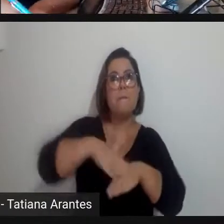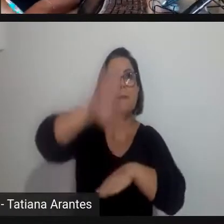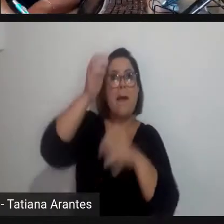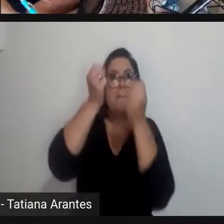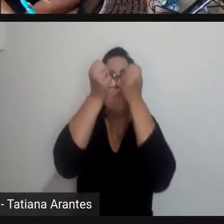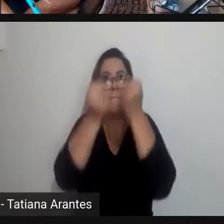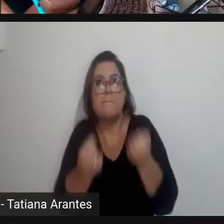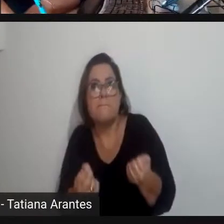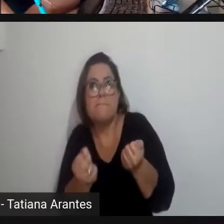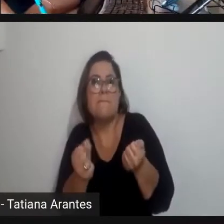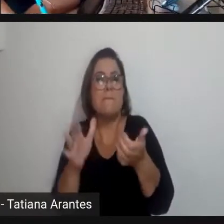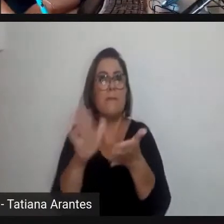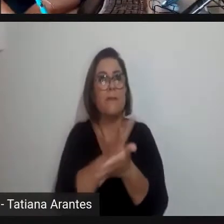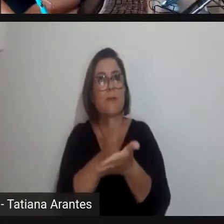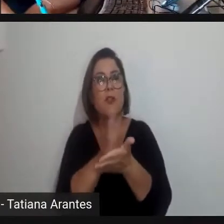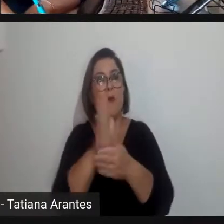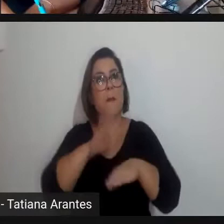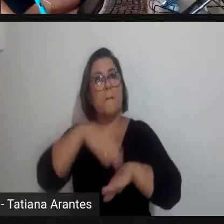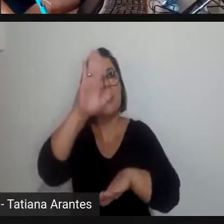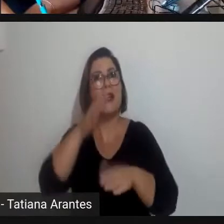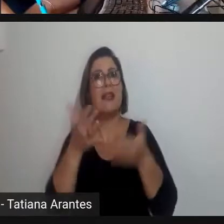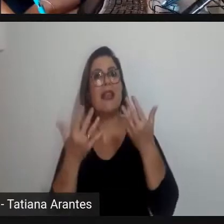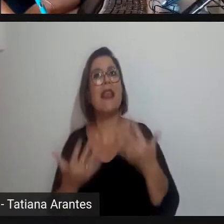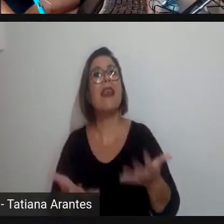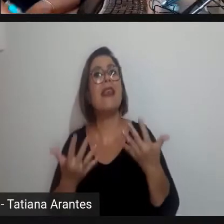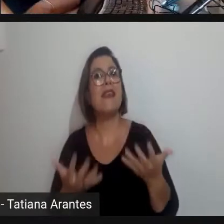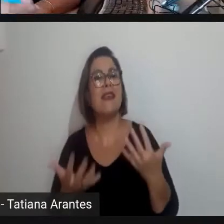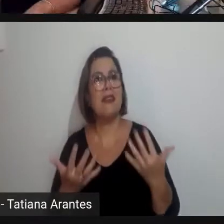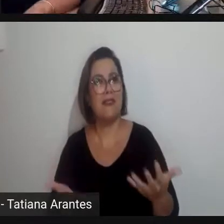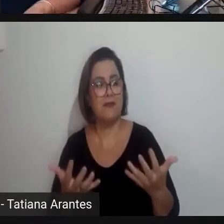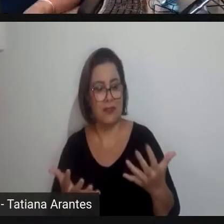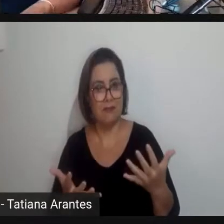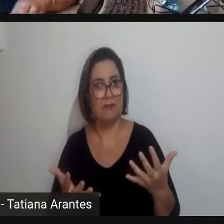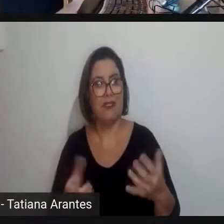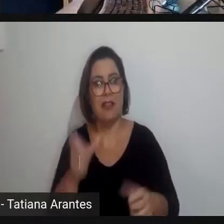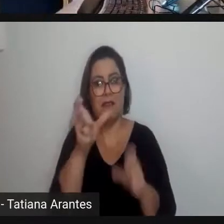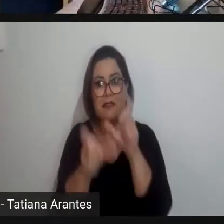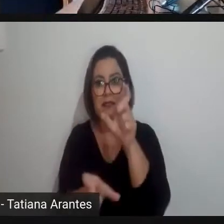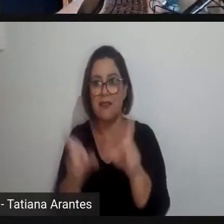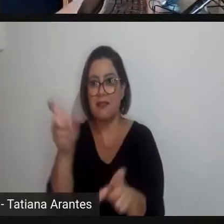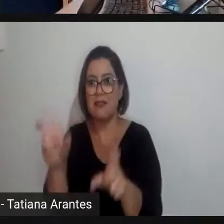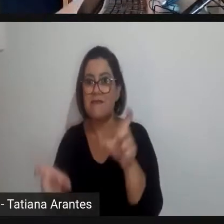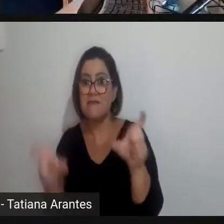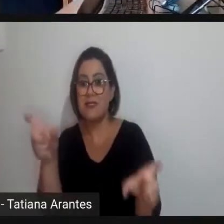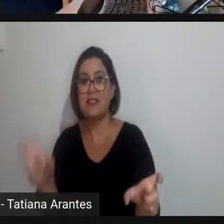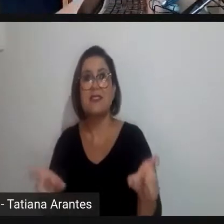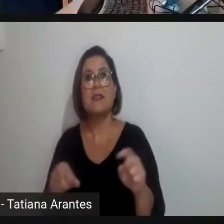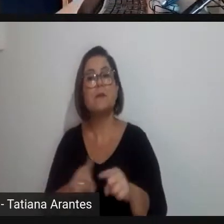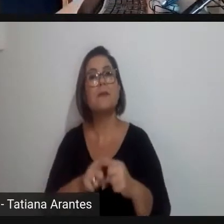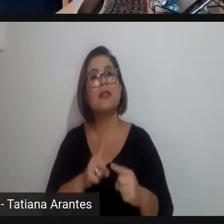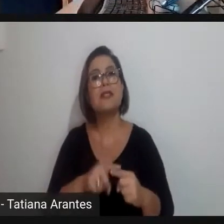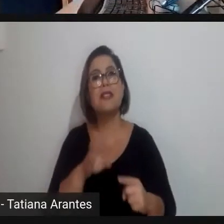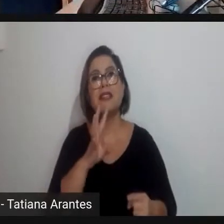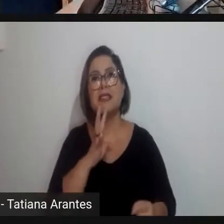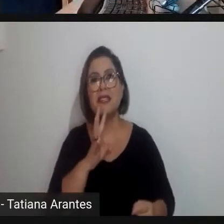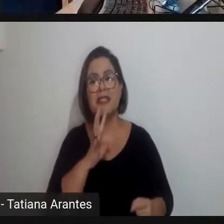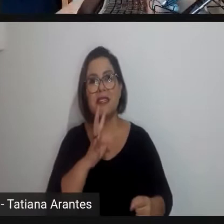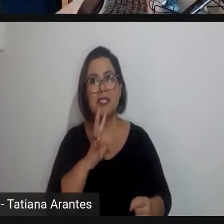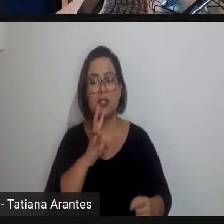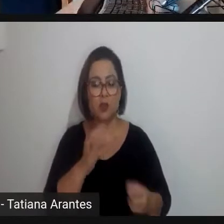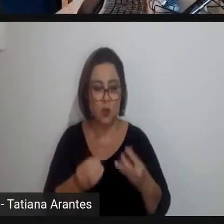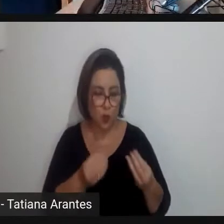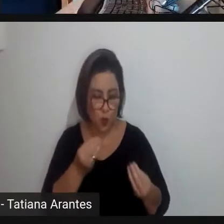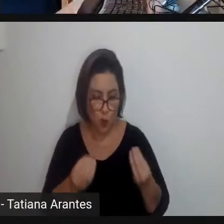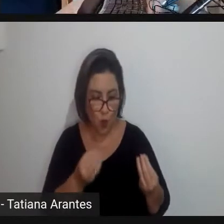melhor produtividade, e isso significa menos adoecimento, a carga tem que ser distribuída